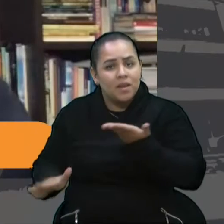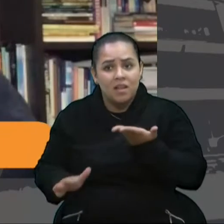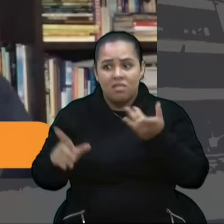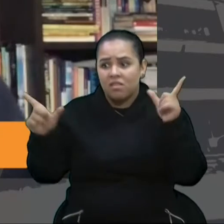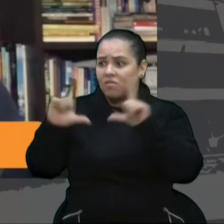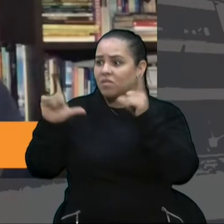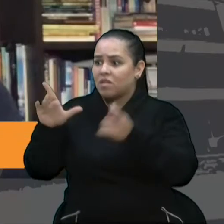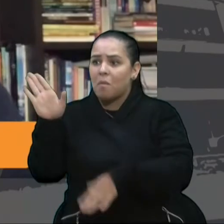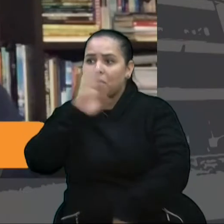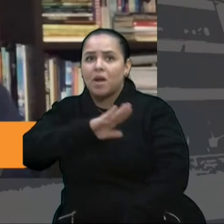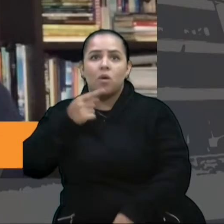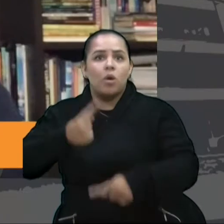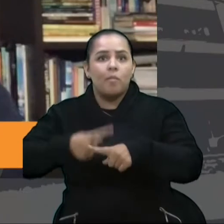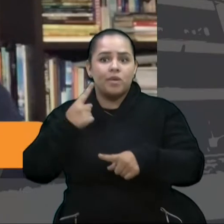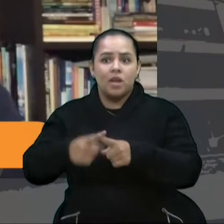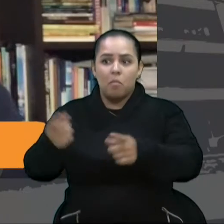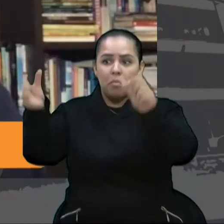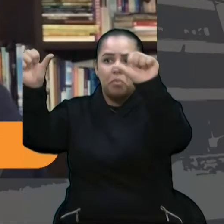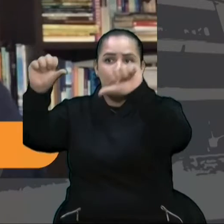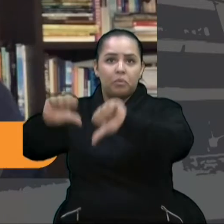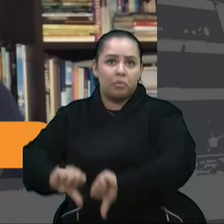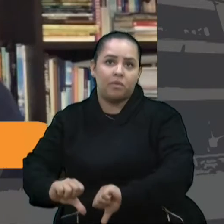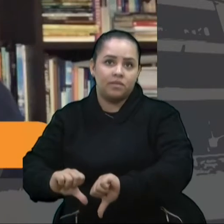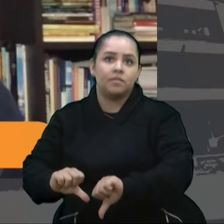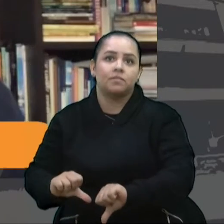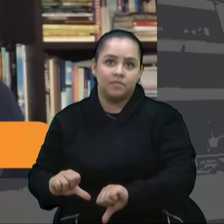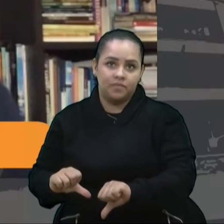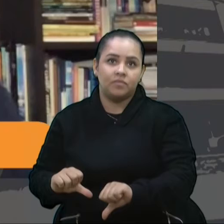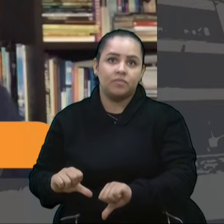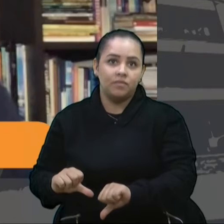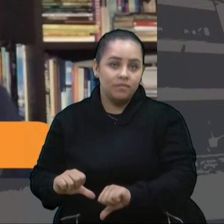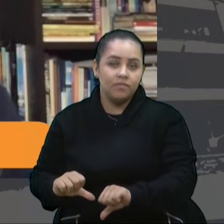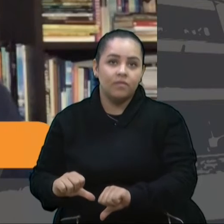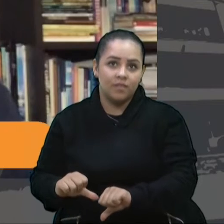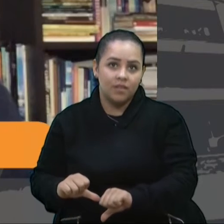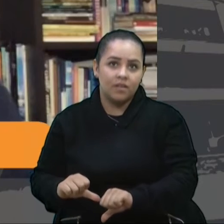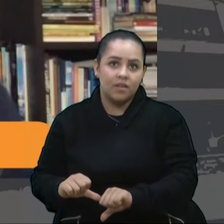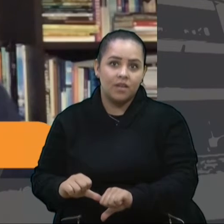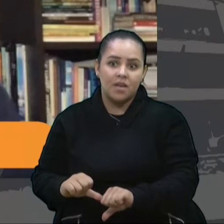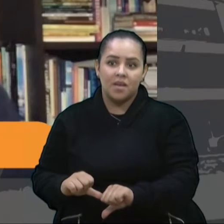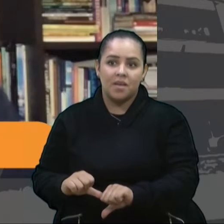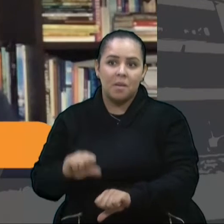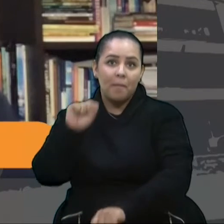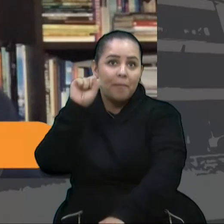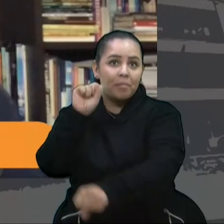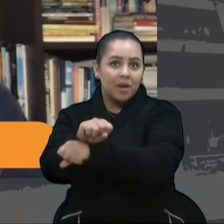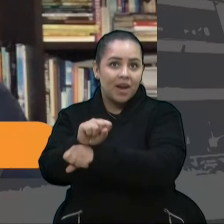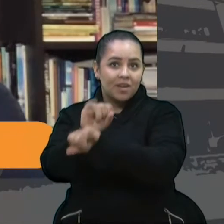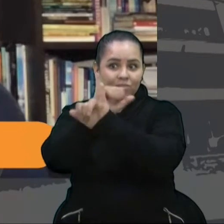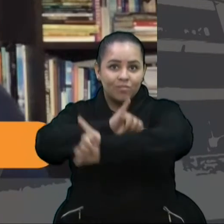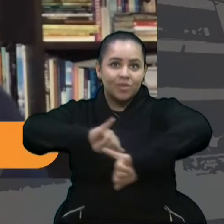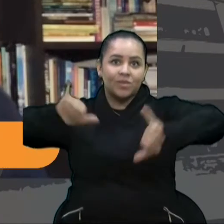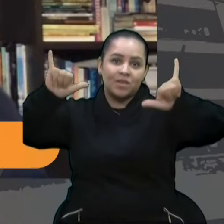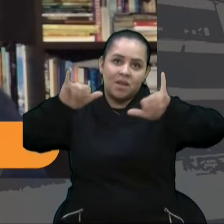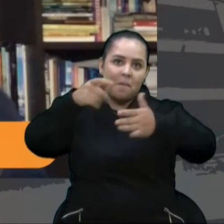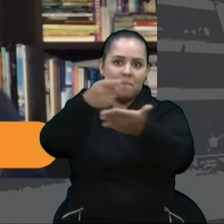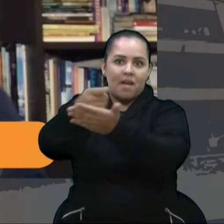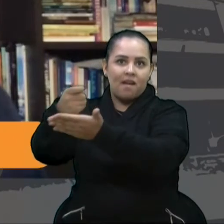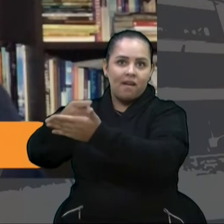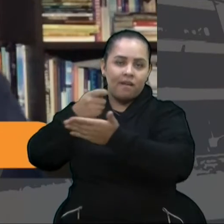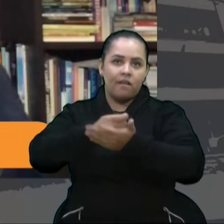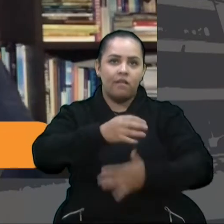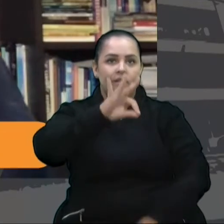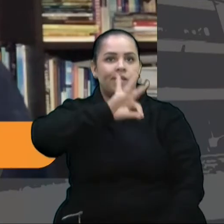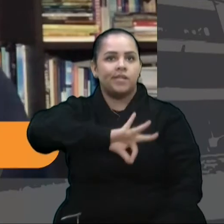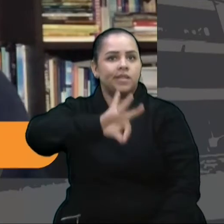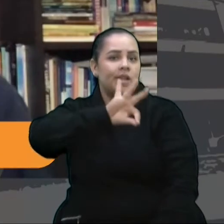Porque despenca a audiência, né? E aí despenca a publicidade que sustenta, que paga a folha de pagamento. Né? E aí